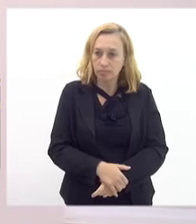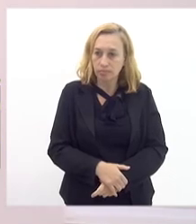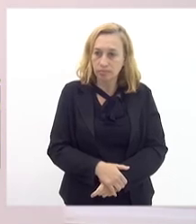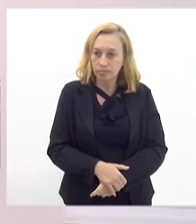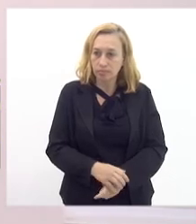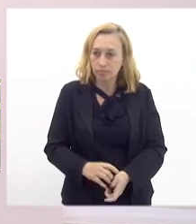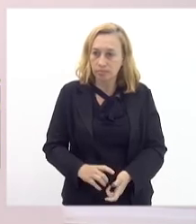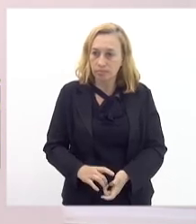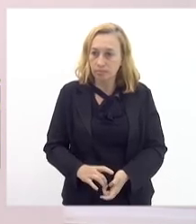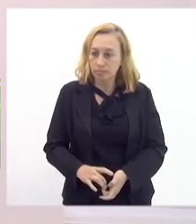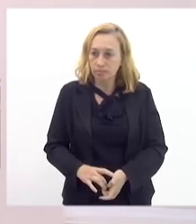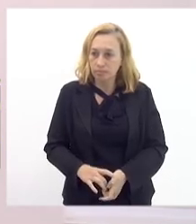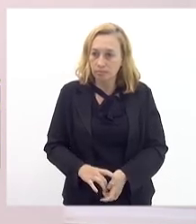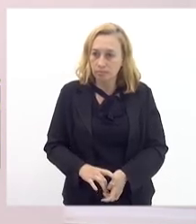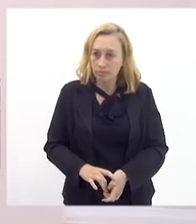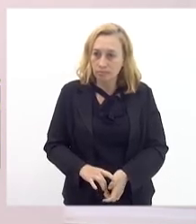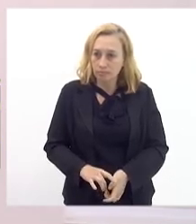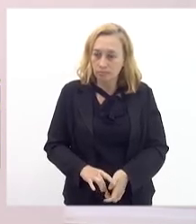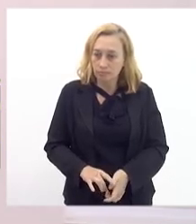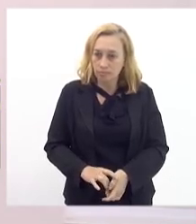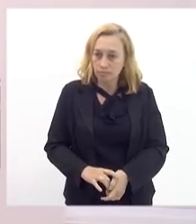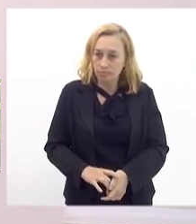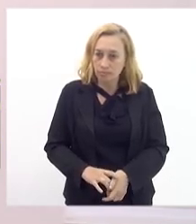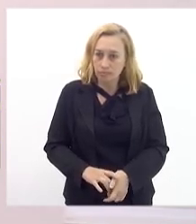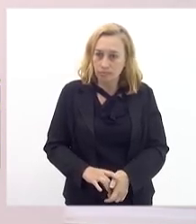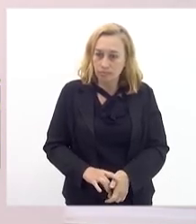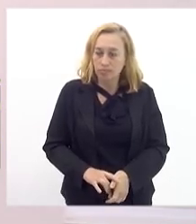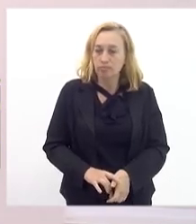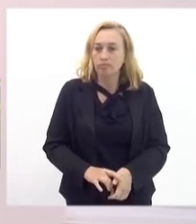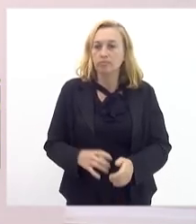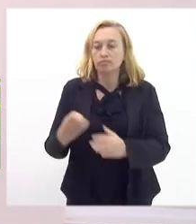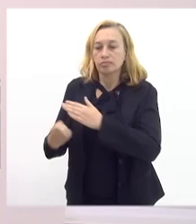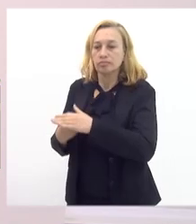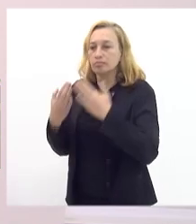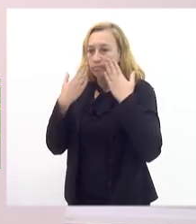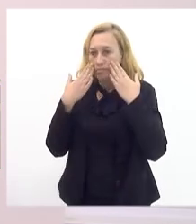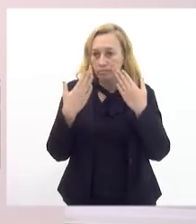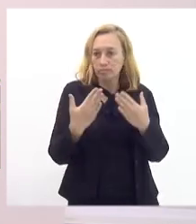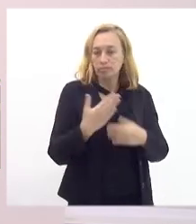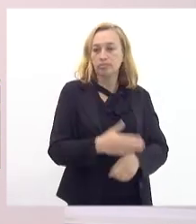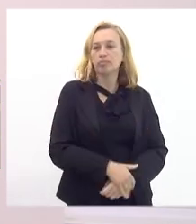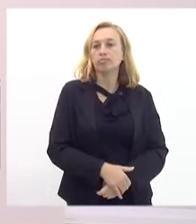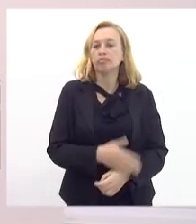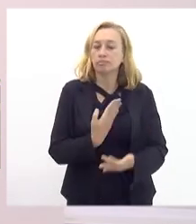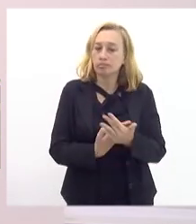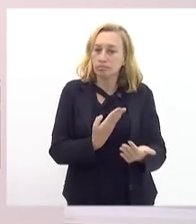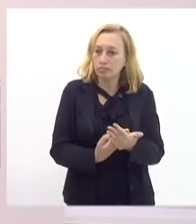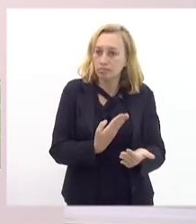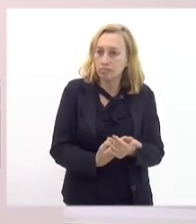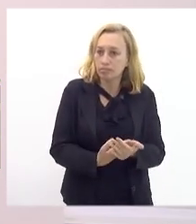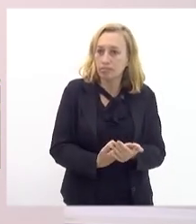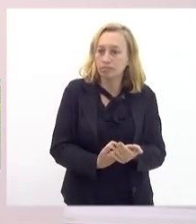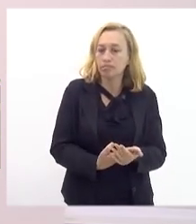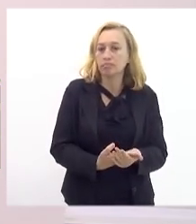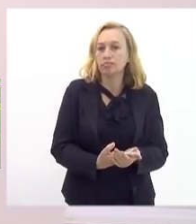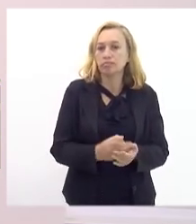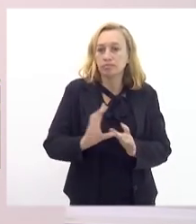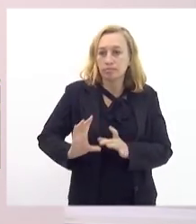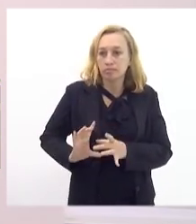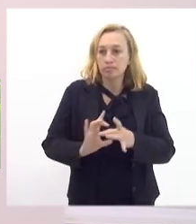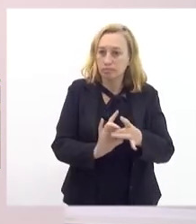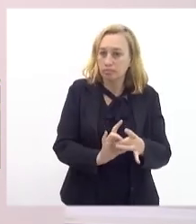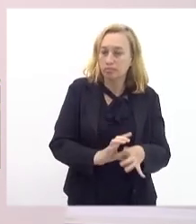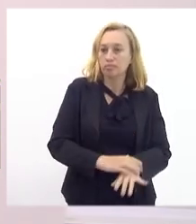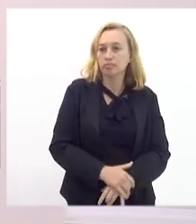do Bolt aí vez apresento uma a gente já solicitou uma enormidade de estudos então foi vincular